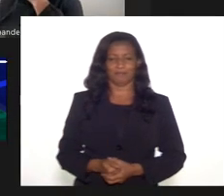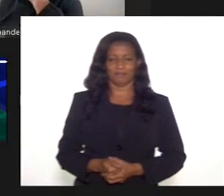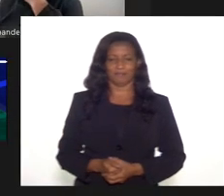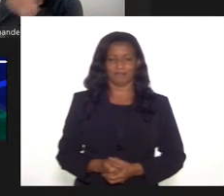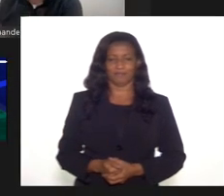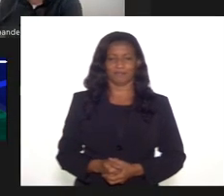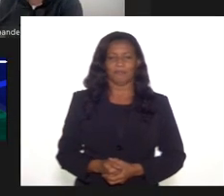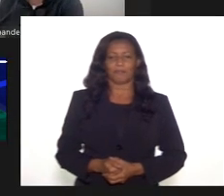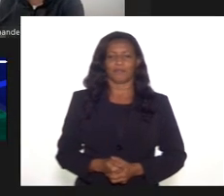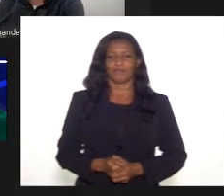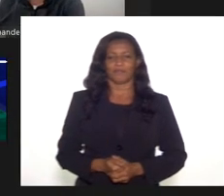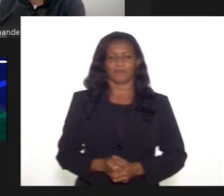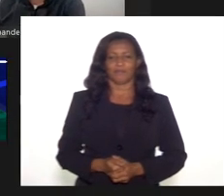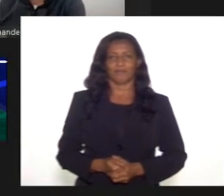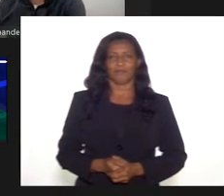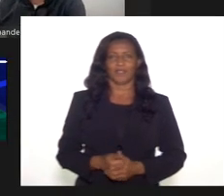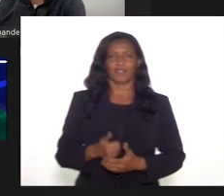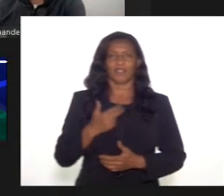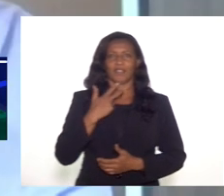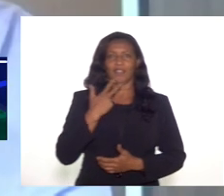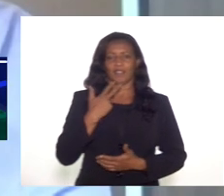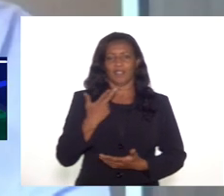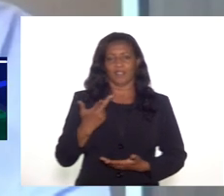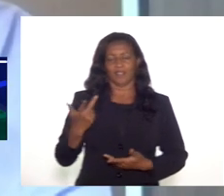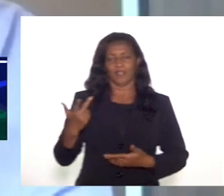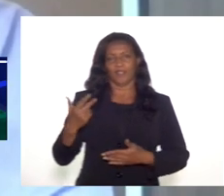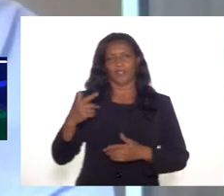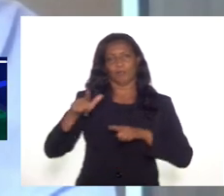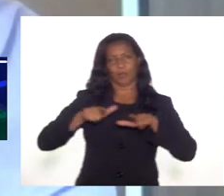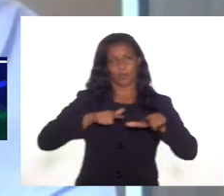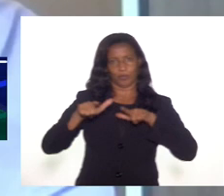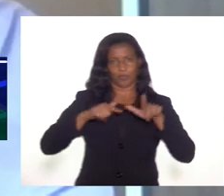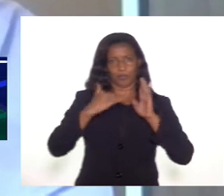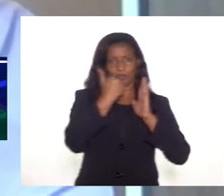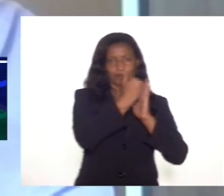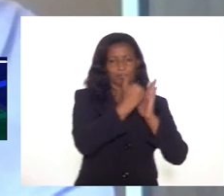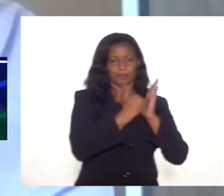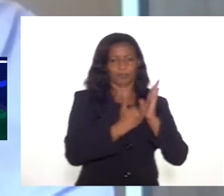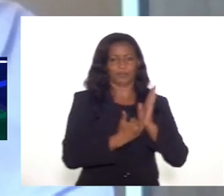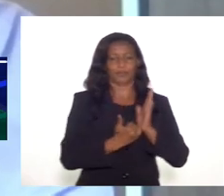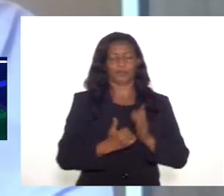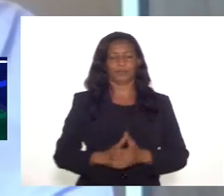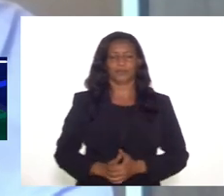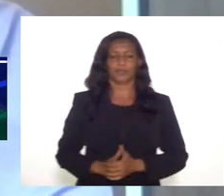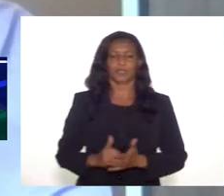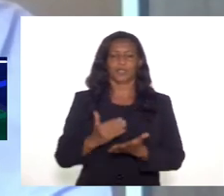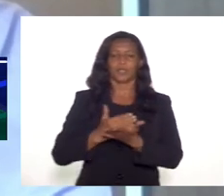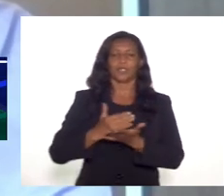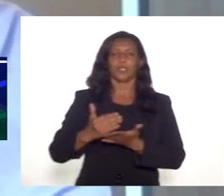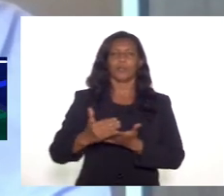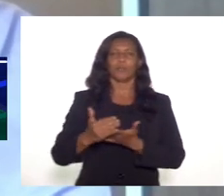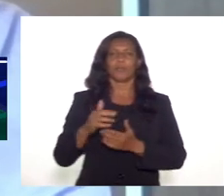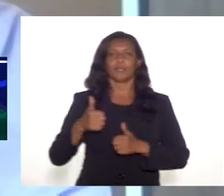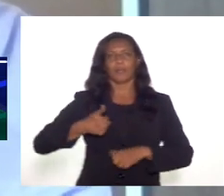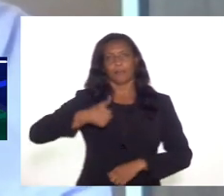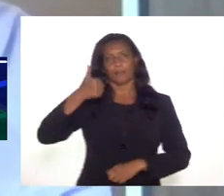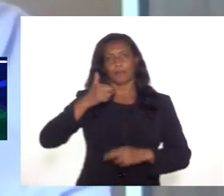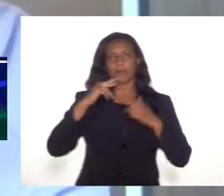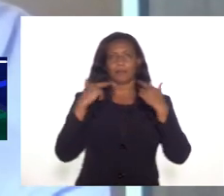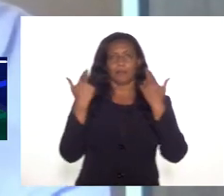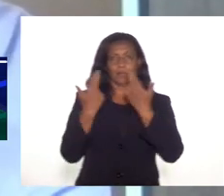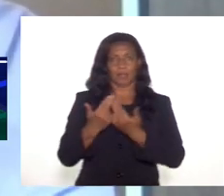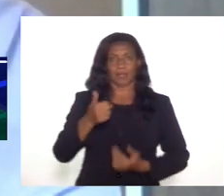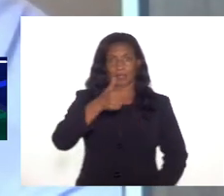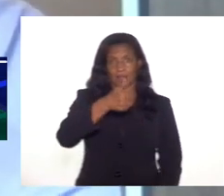Obrigada, Luiz Paulo, por chamar os trabalhos à ordem e começar a primeira sessão extraordinária